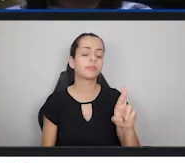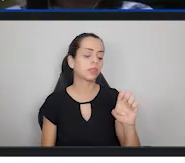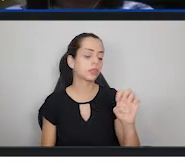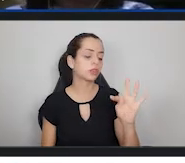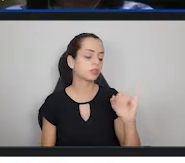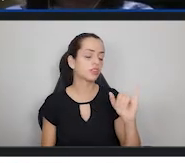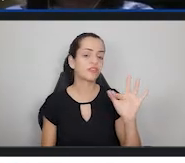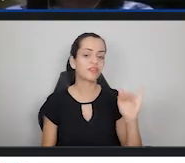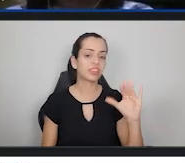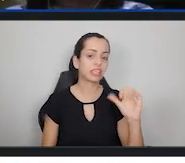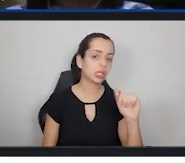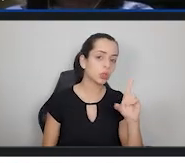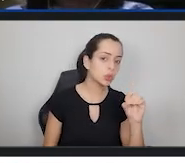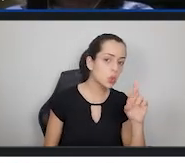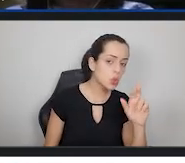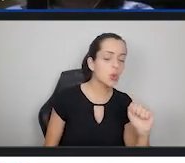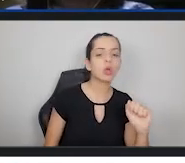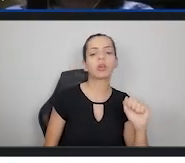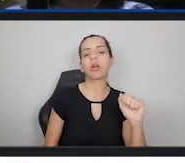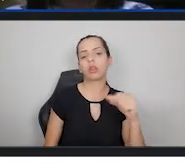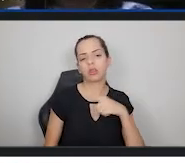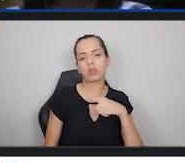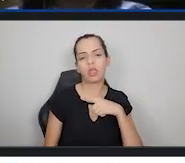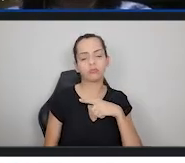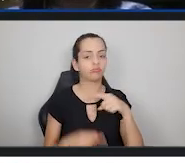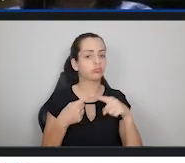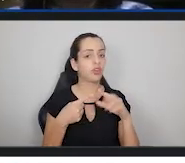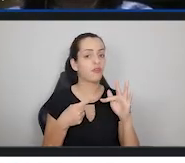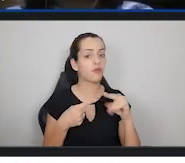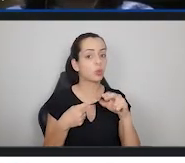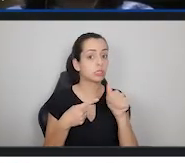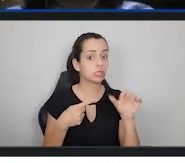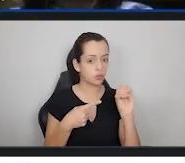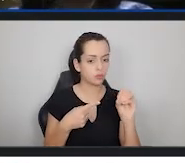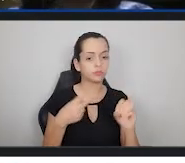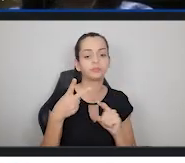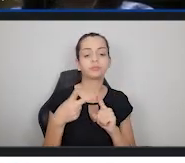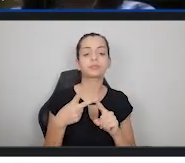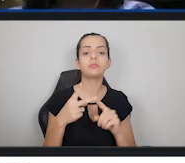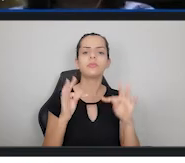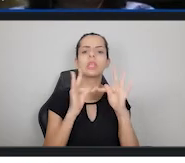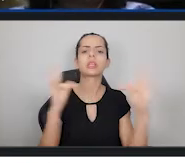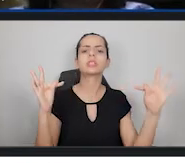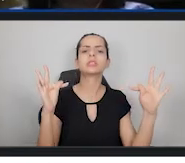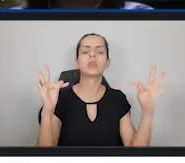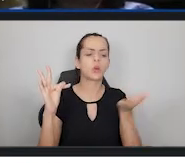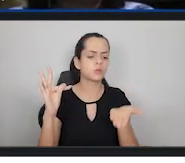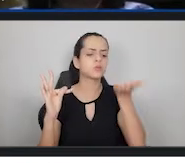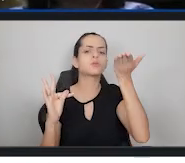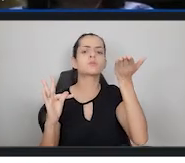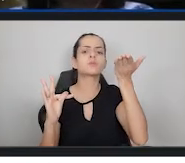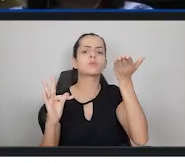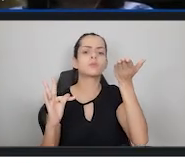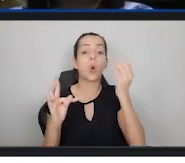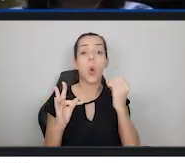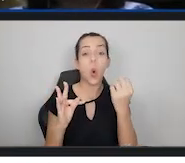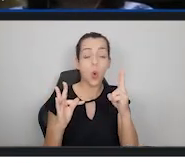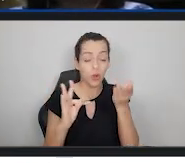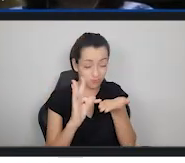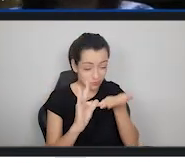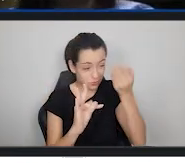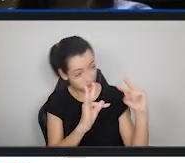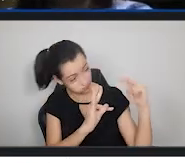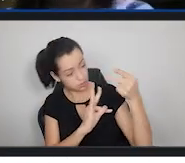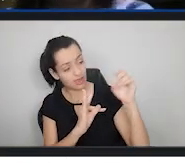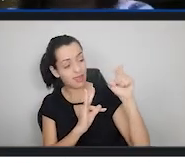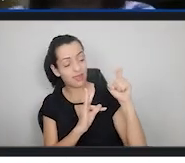consumidor. Ou é só nesse caso, né? Chaveamento, eu posso ter a